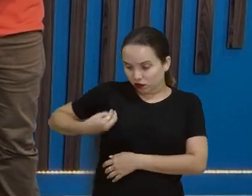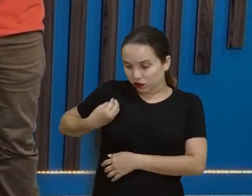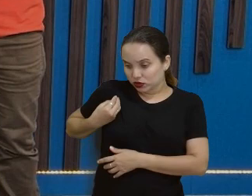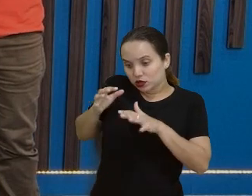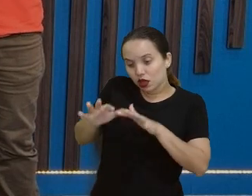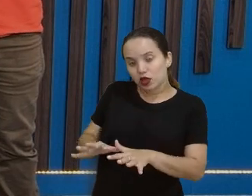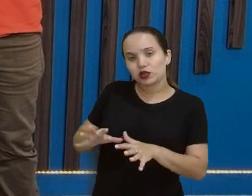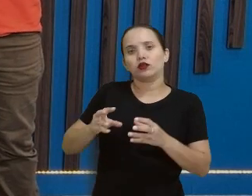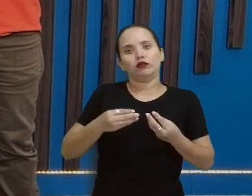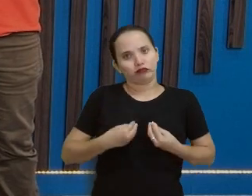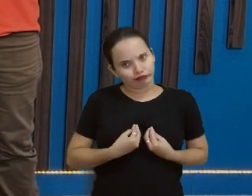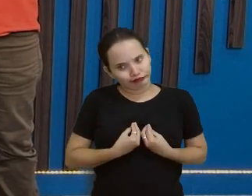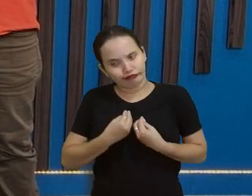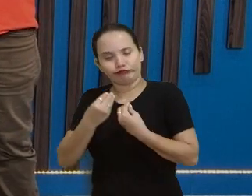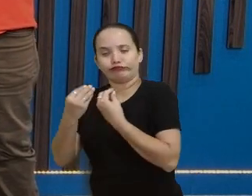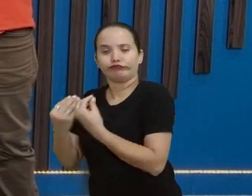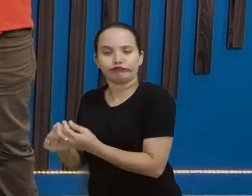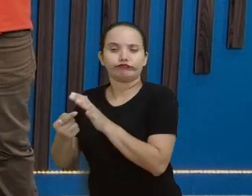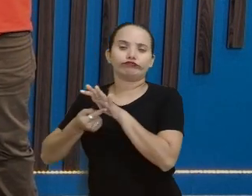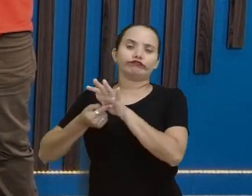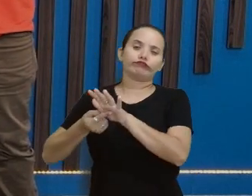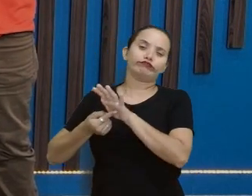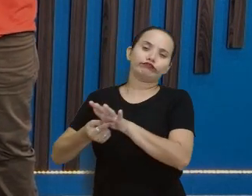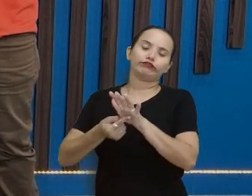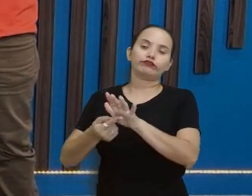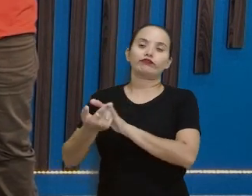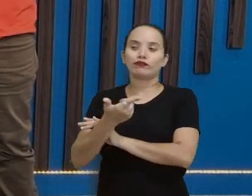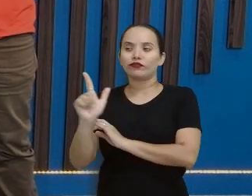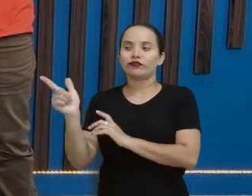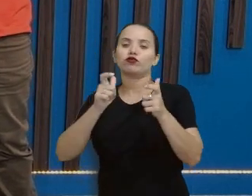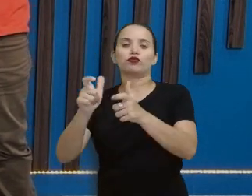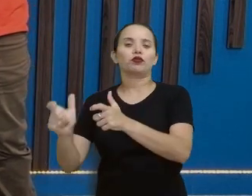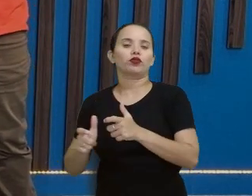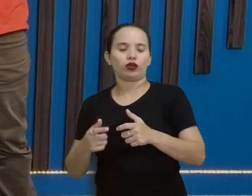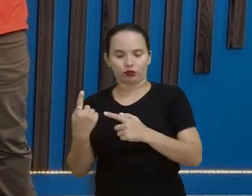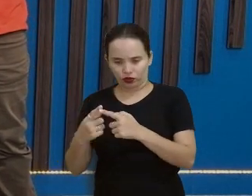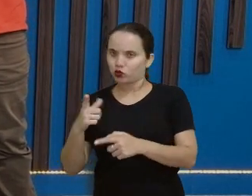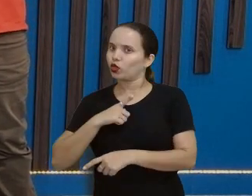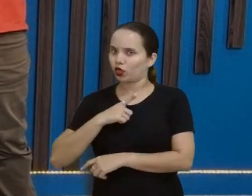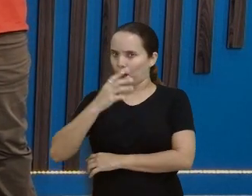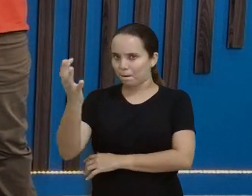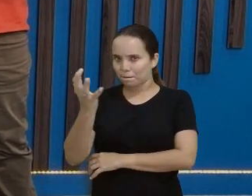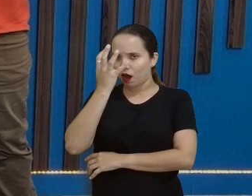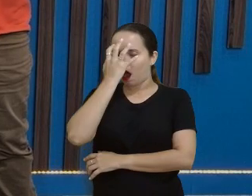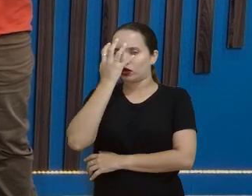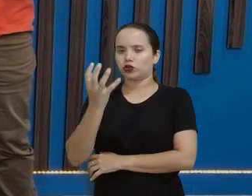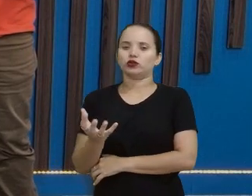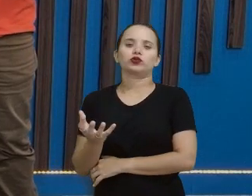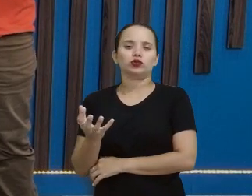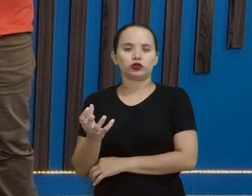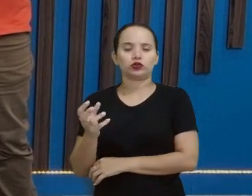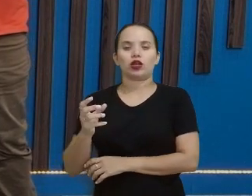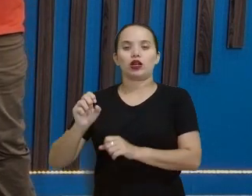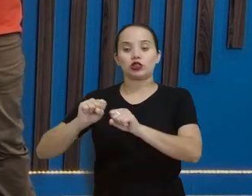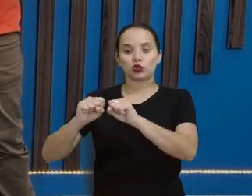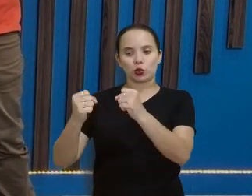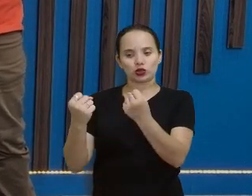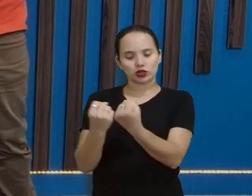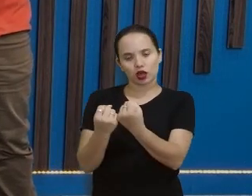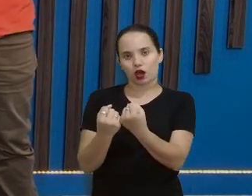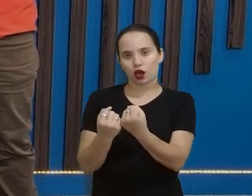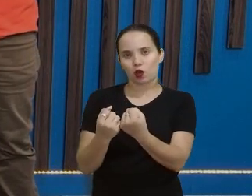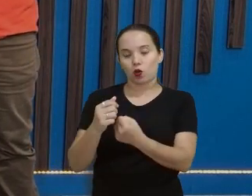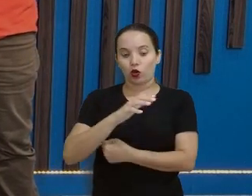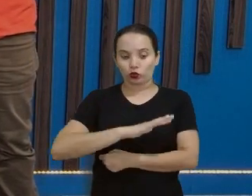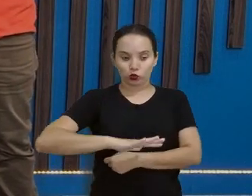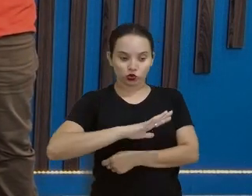importante. Por mais que a gente coloque uma máscara social, né? A gente tem máscaras sociais, né? No trabalho a gente não é necessariamente como é em casa.